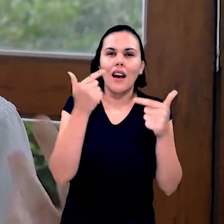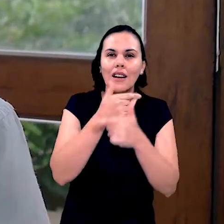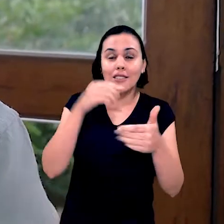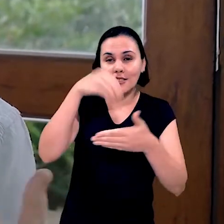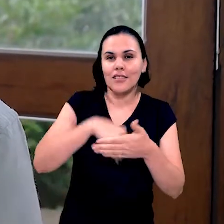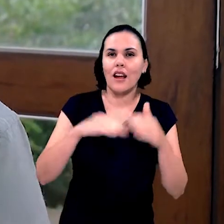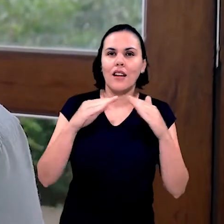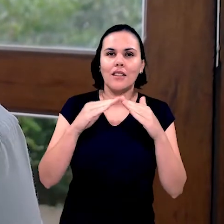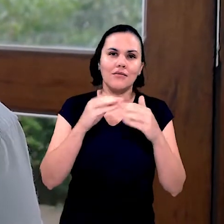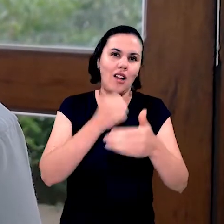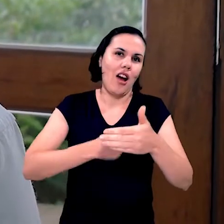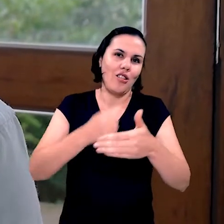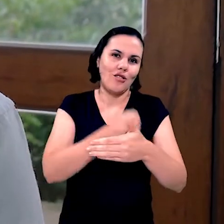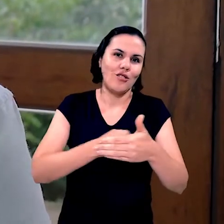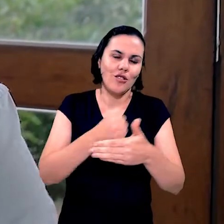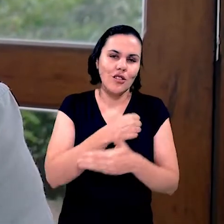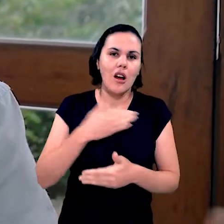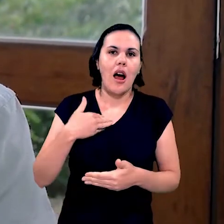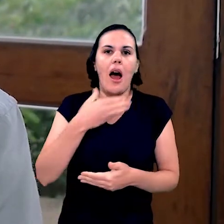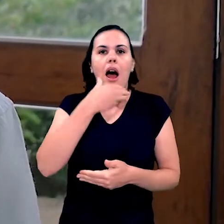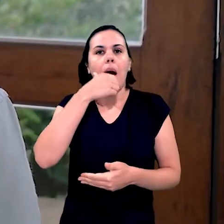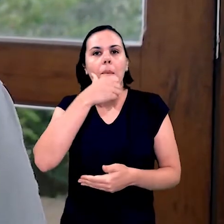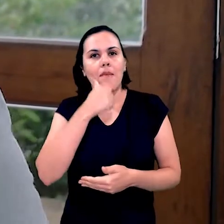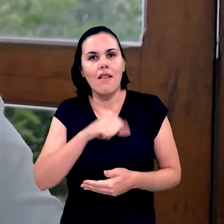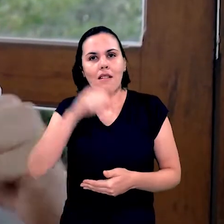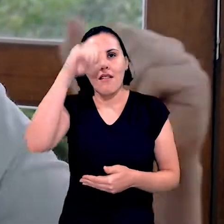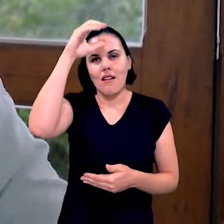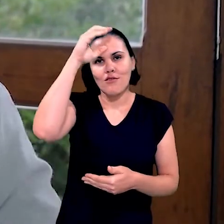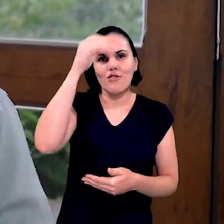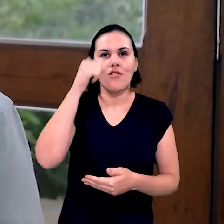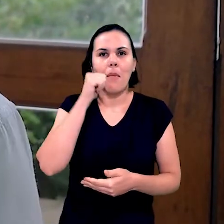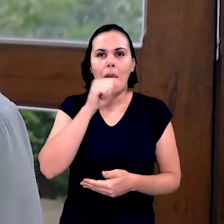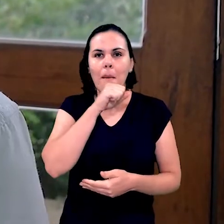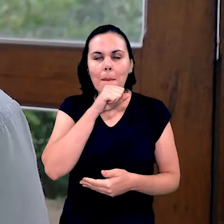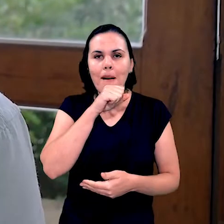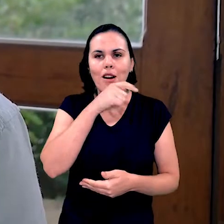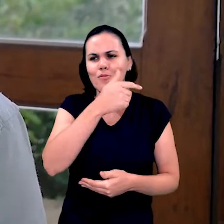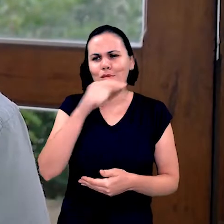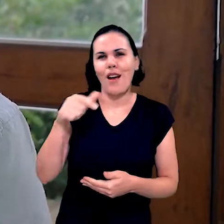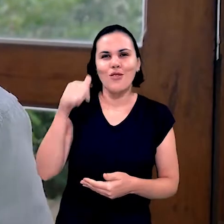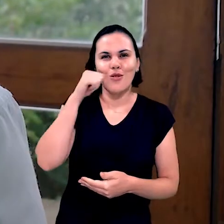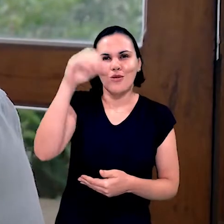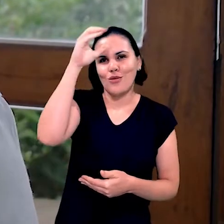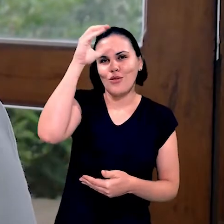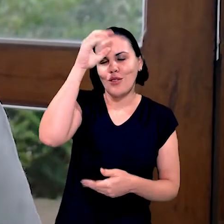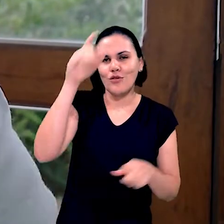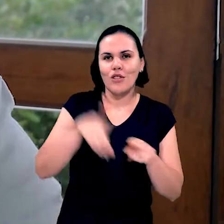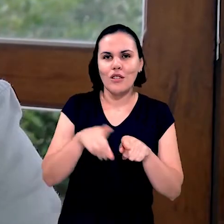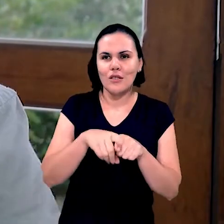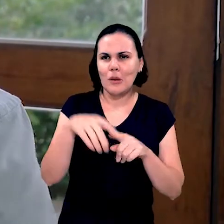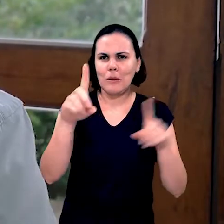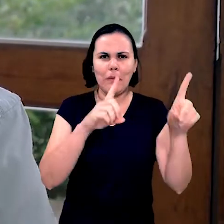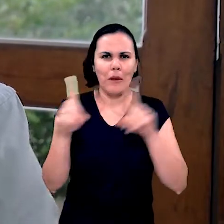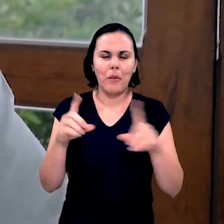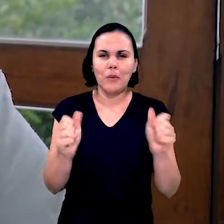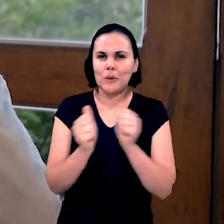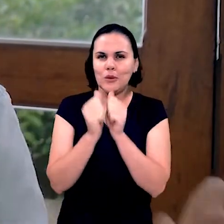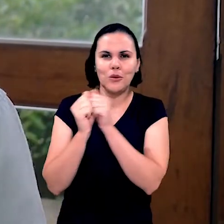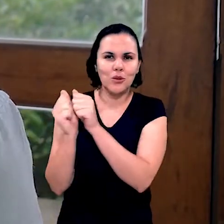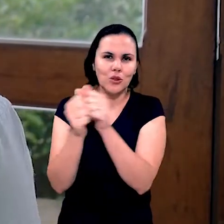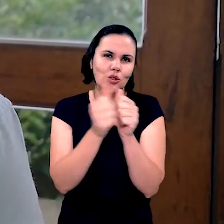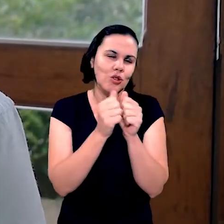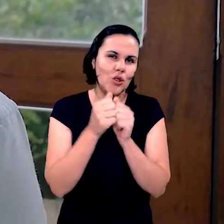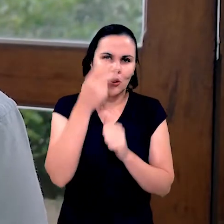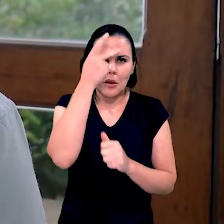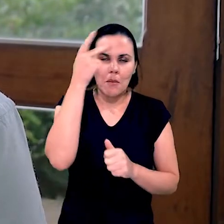das gargalhadas da cozinha, assim, de ir lá ver minha tia, ver minha mãe, minhas outras tias